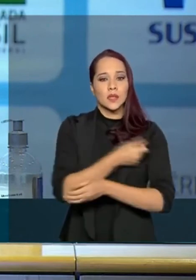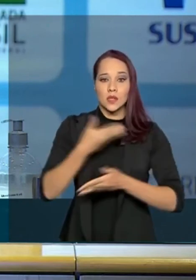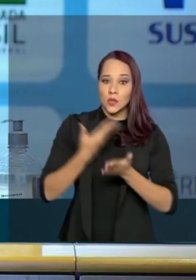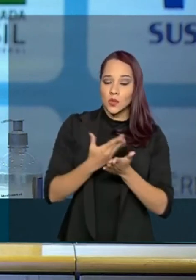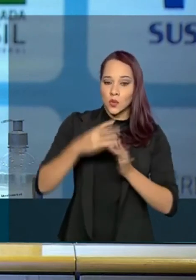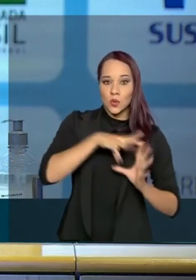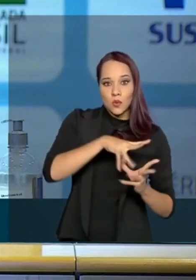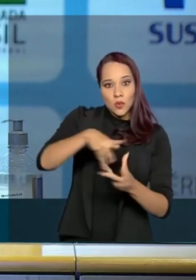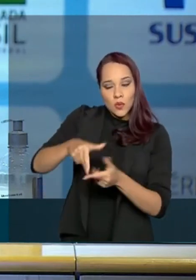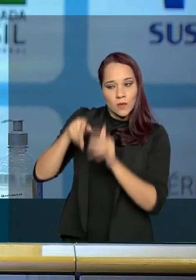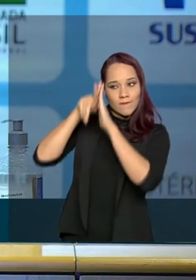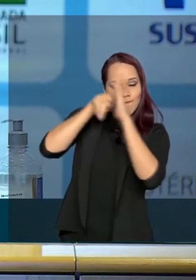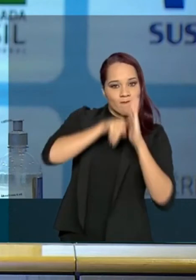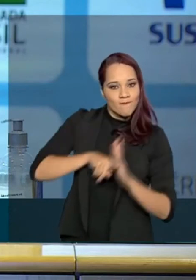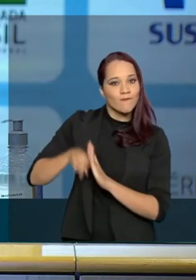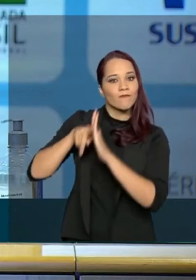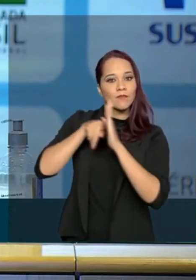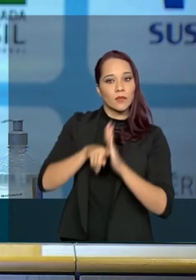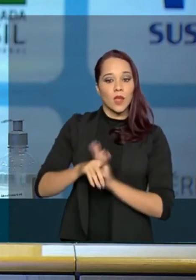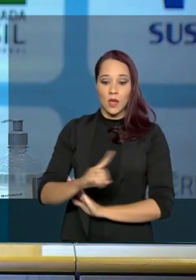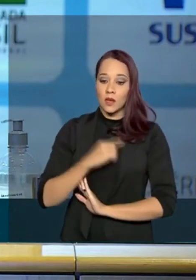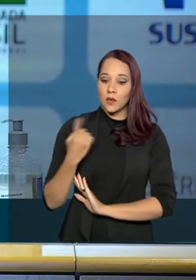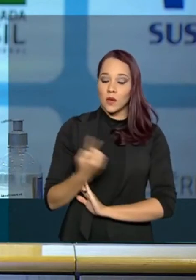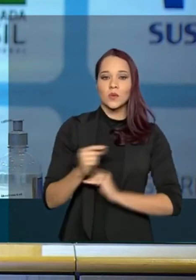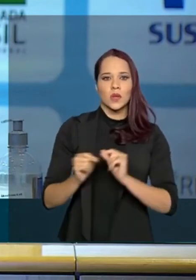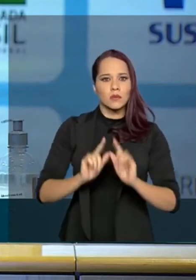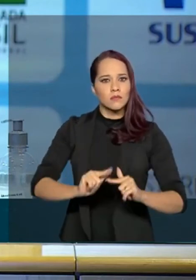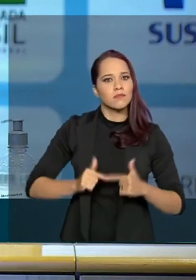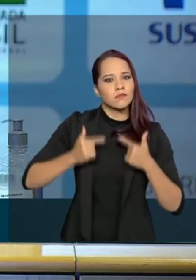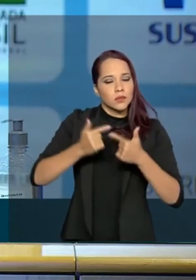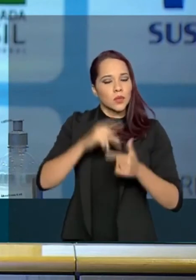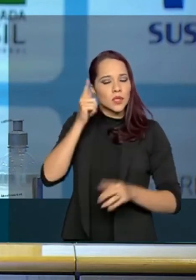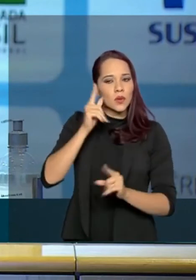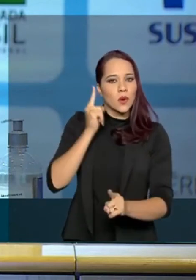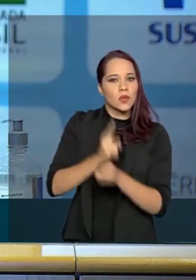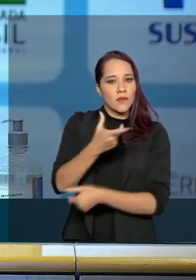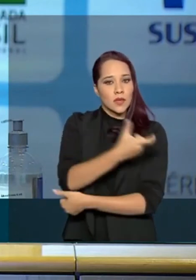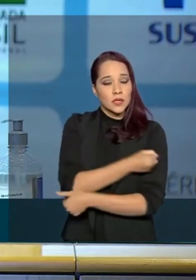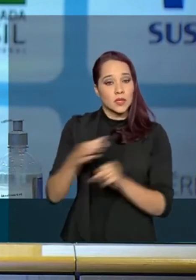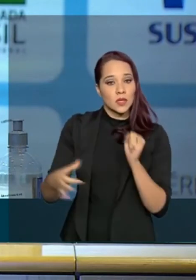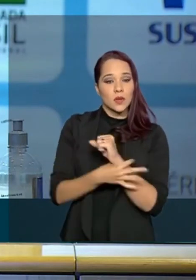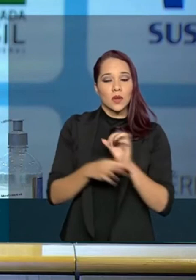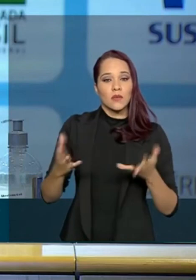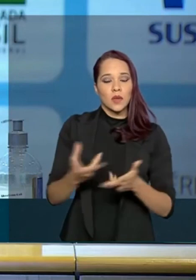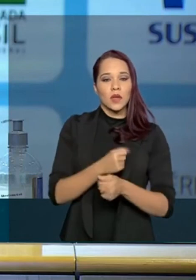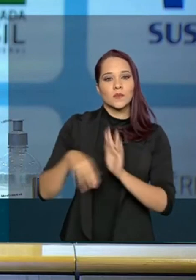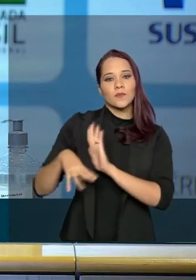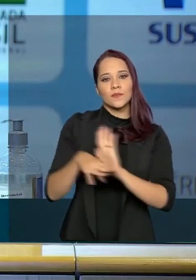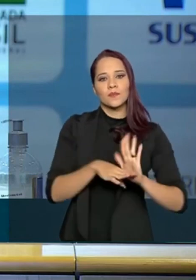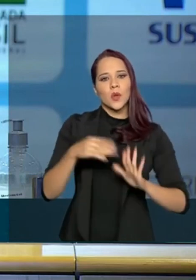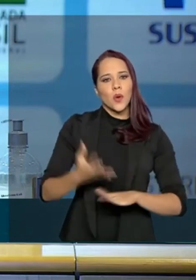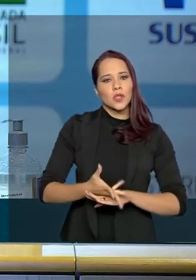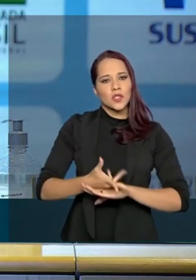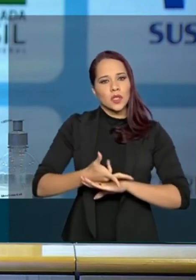avançados do mundo estão sendo analisadas, e nós estamos empenhados em achar uma vacina segura e eficaz para atender em quantidade